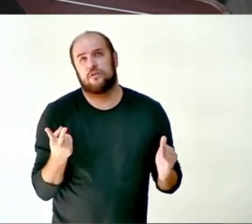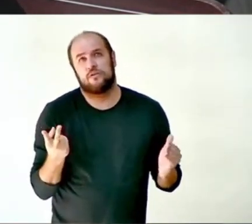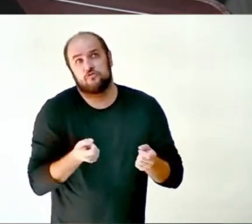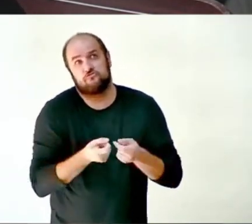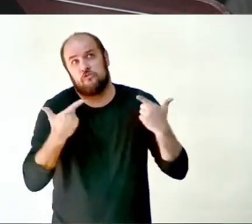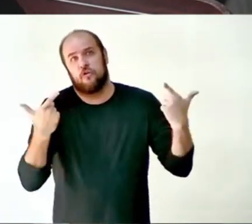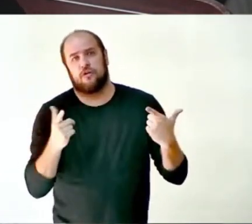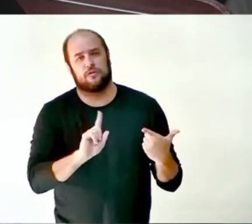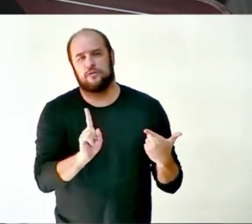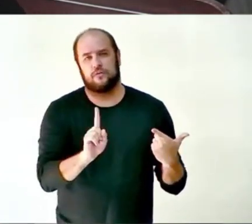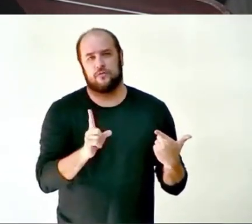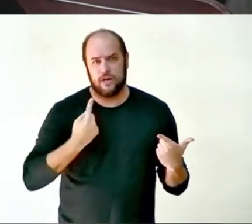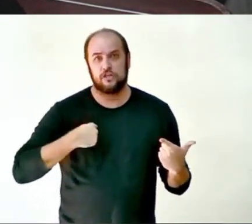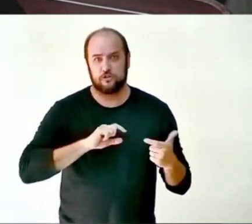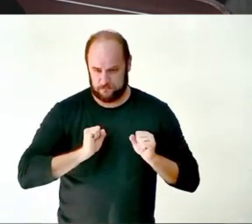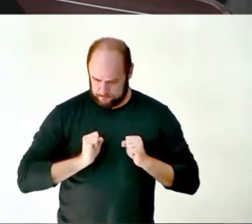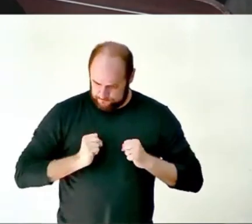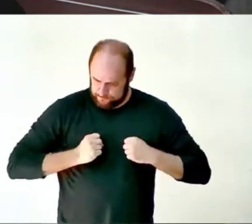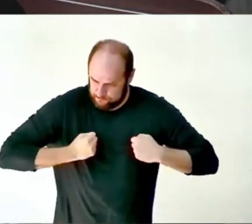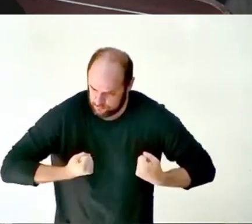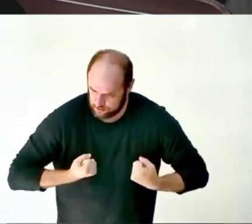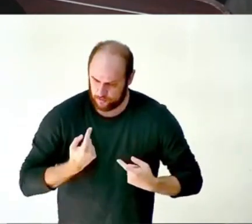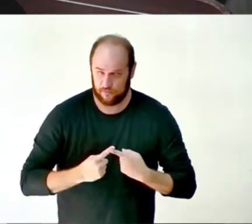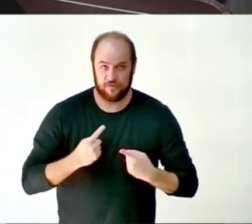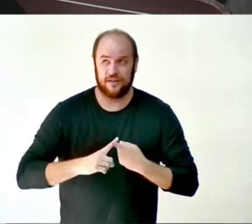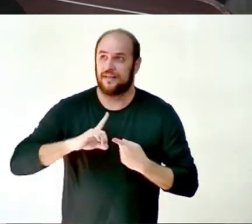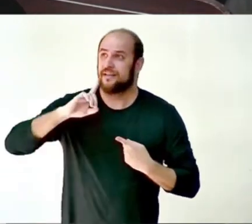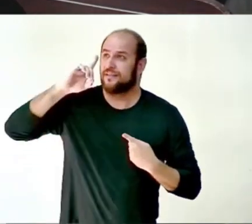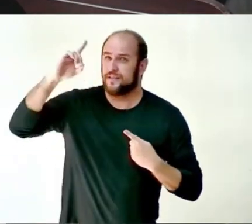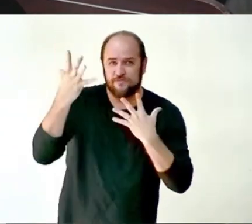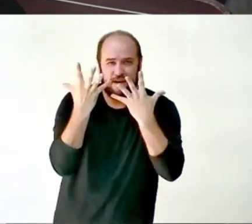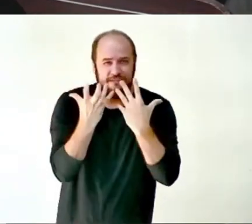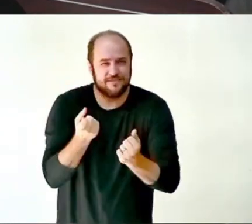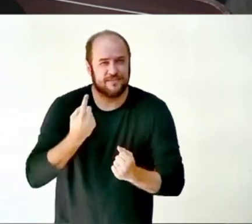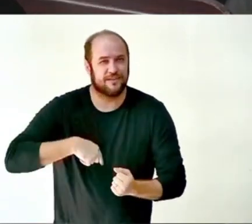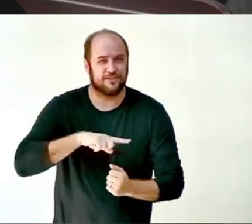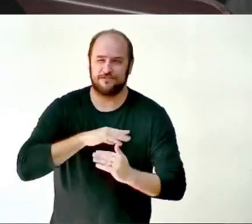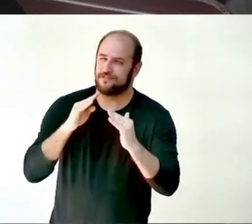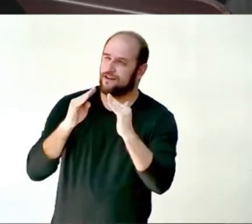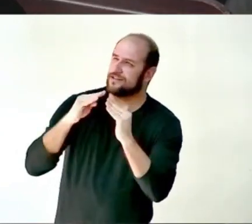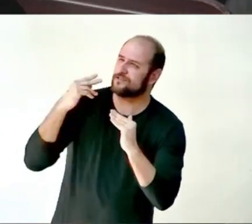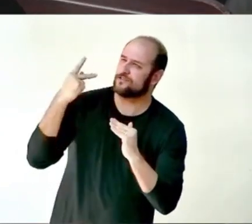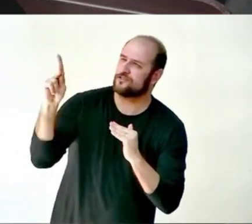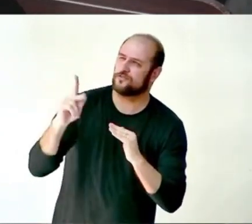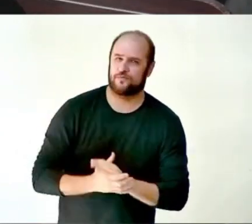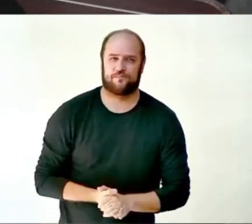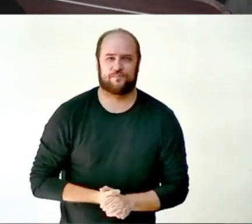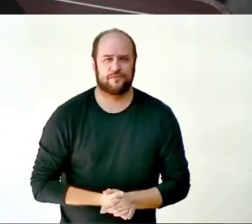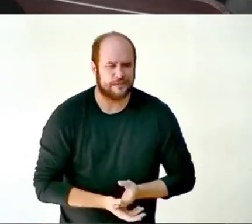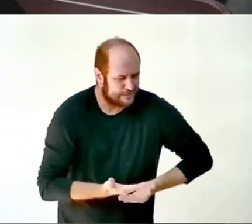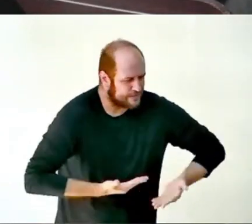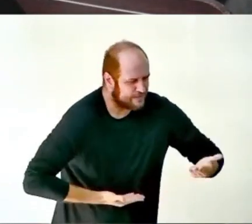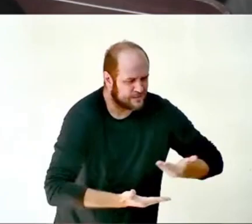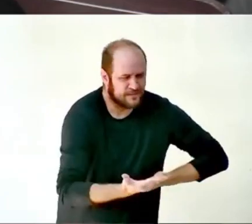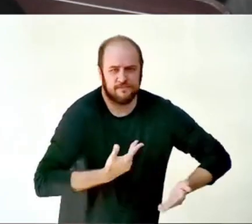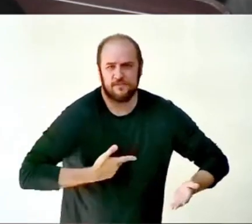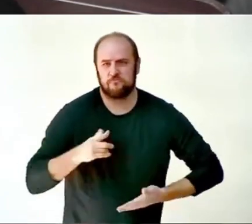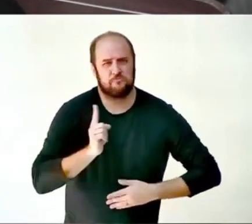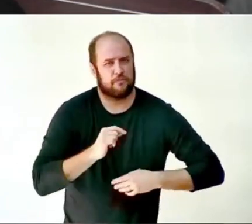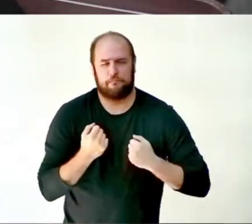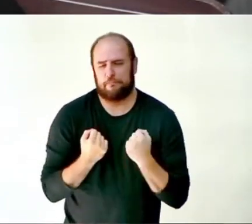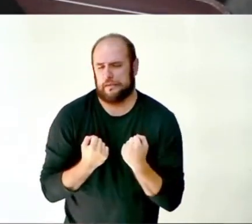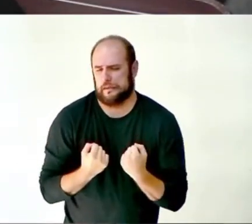uma ação nossa, porque Deus nos recebeu na sua casa. Irmãos, o serviço não é um peso para nós,